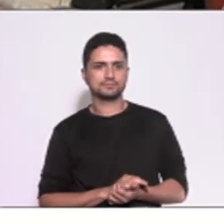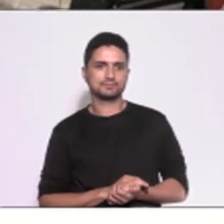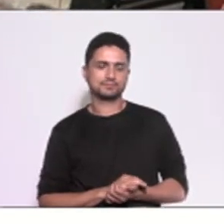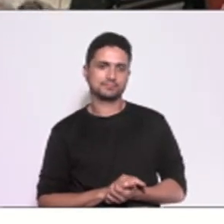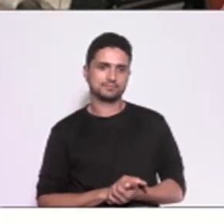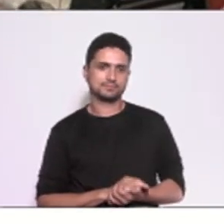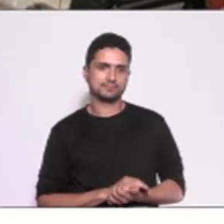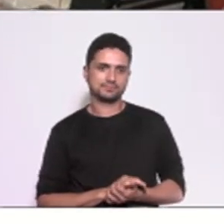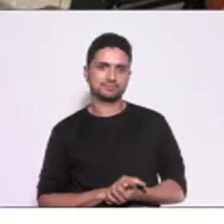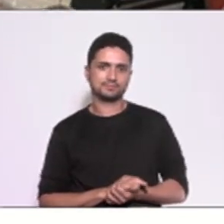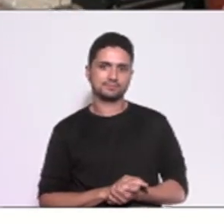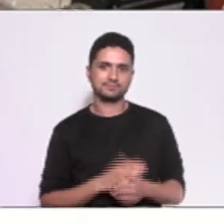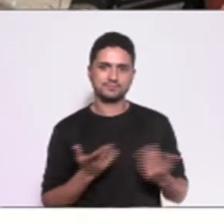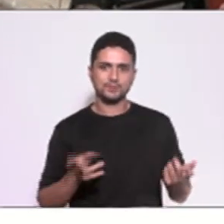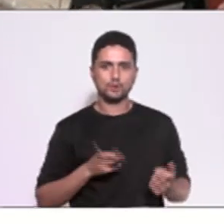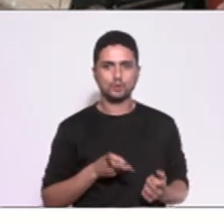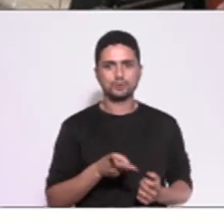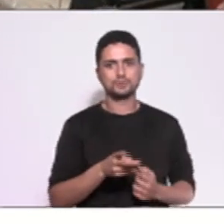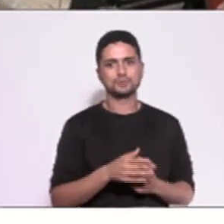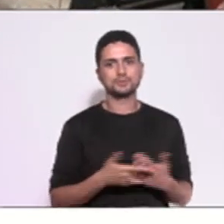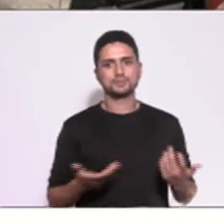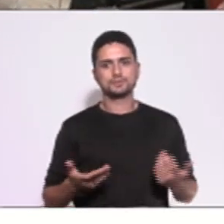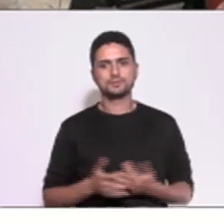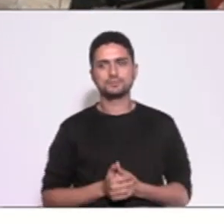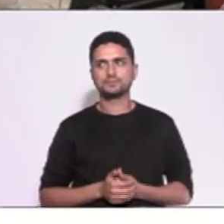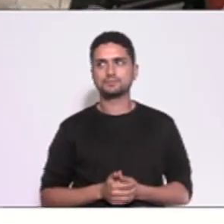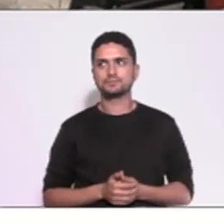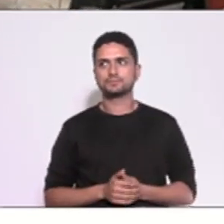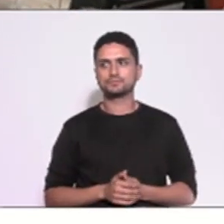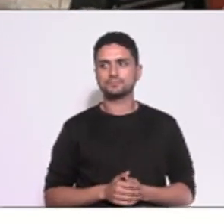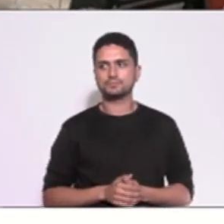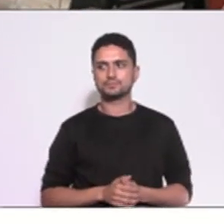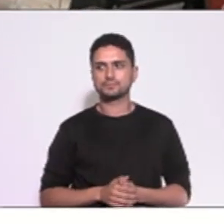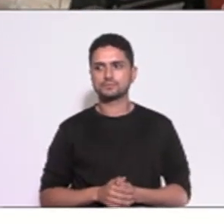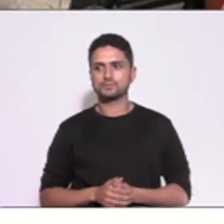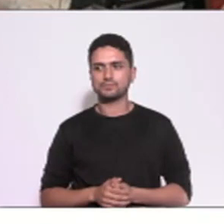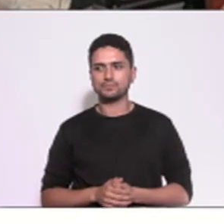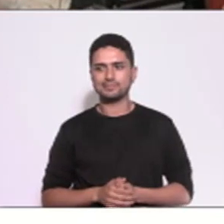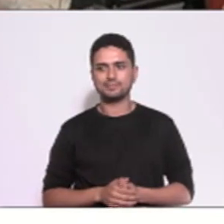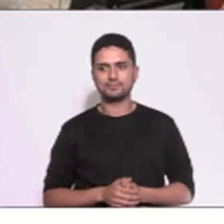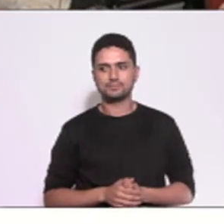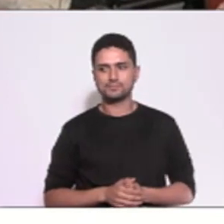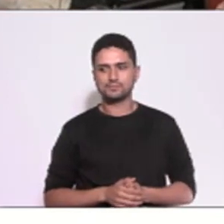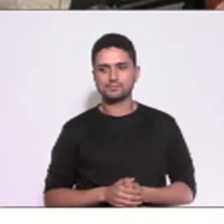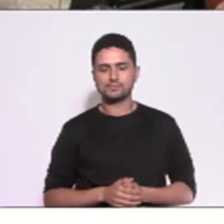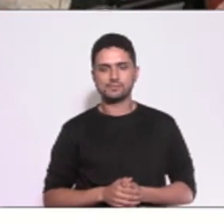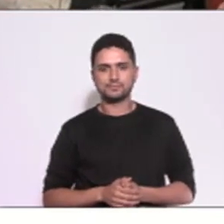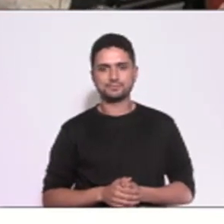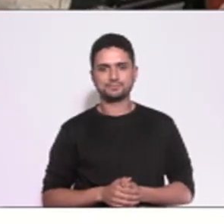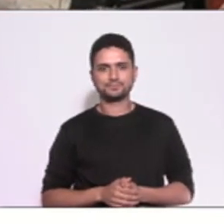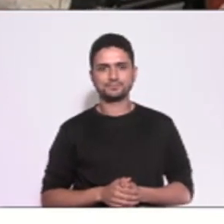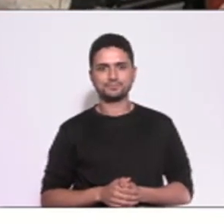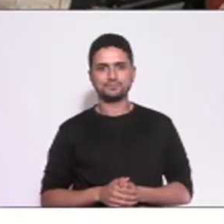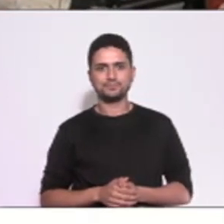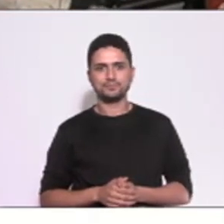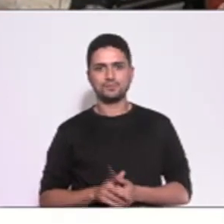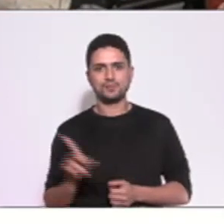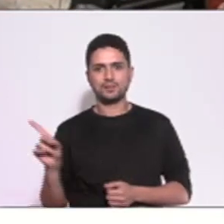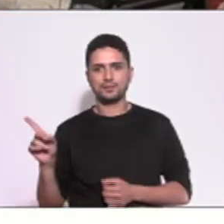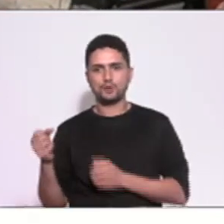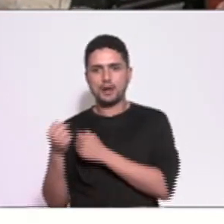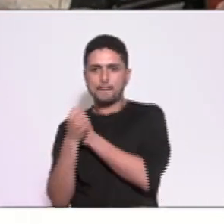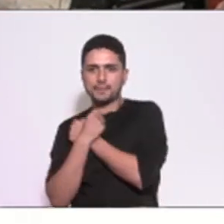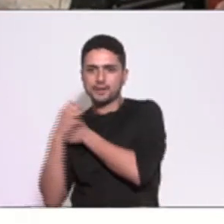Dando continuidade, só transmitir um abraço